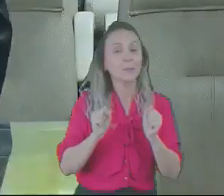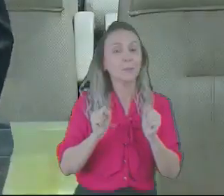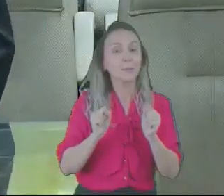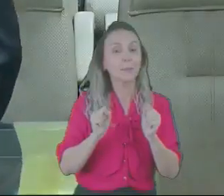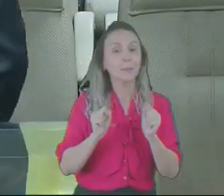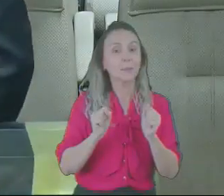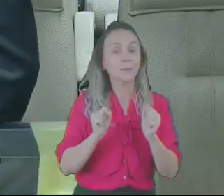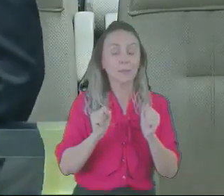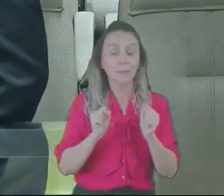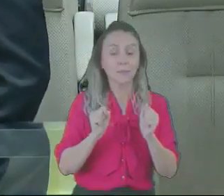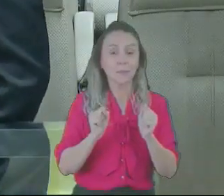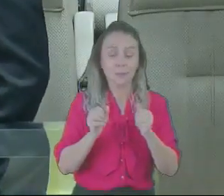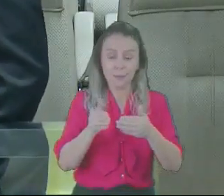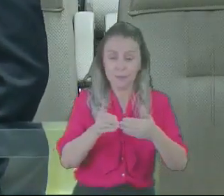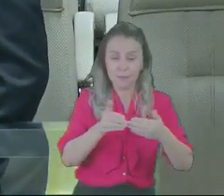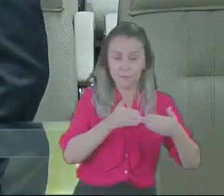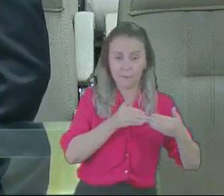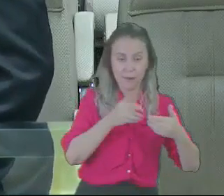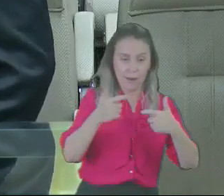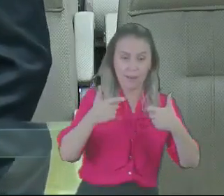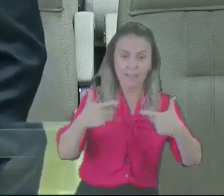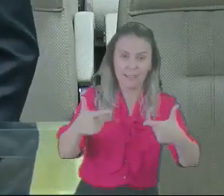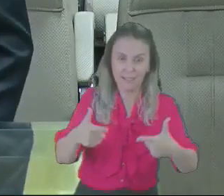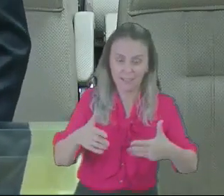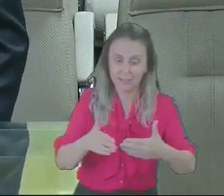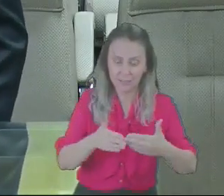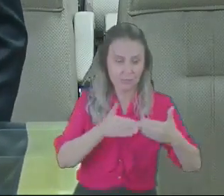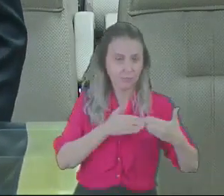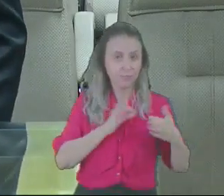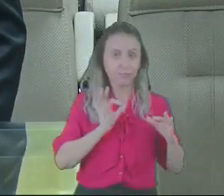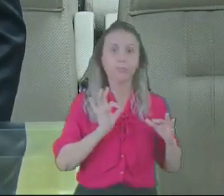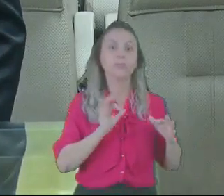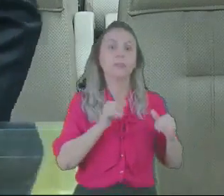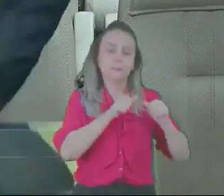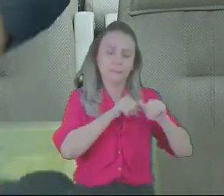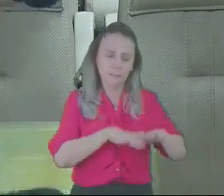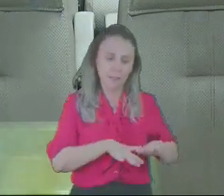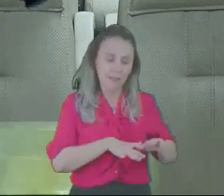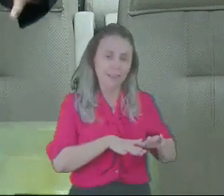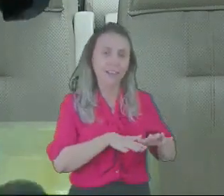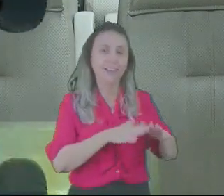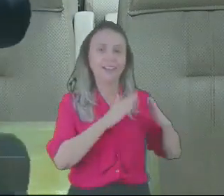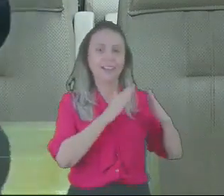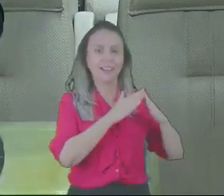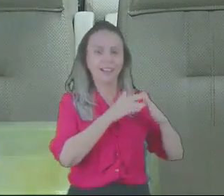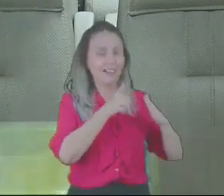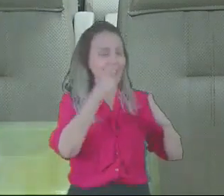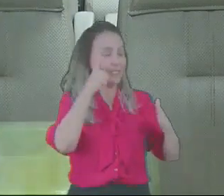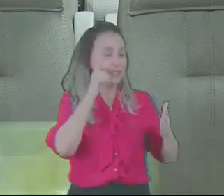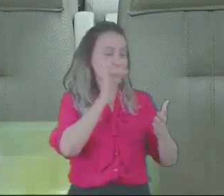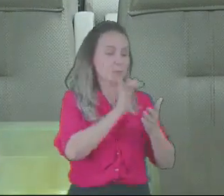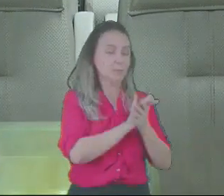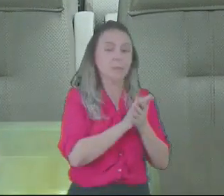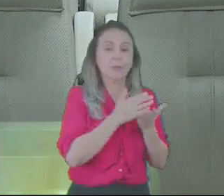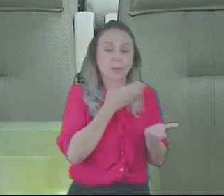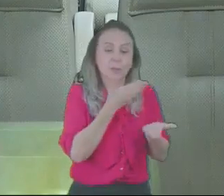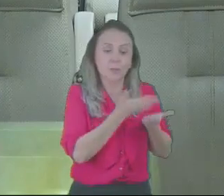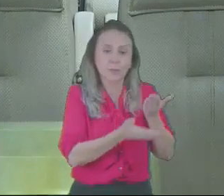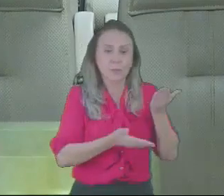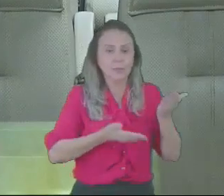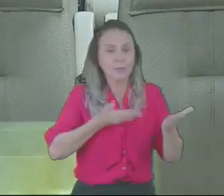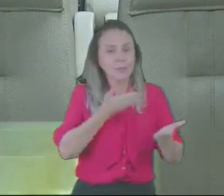para alegrar a sua esposa bom então era para dar assistência a esposa irmãos